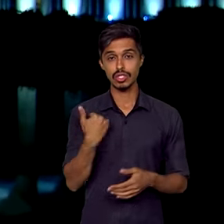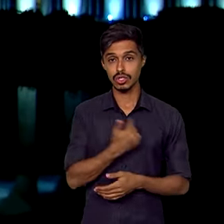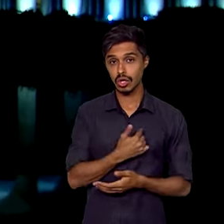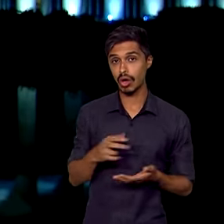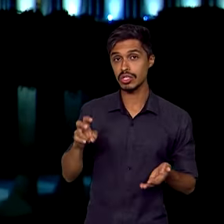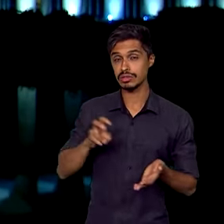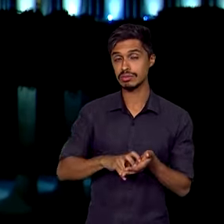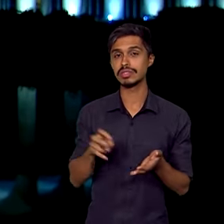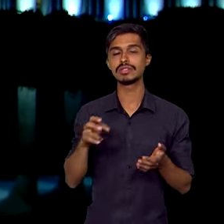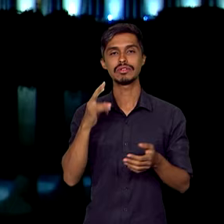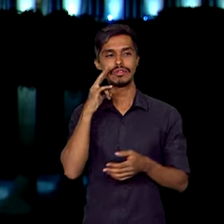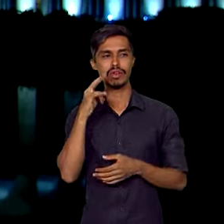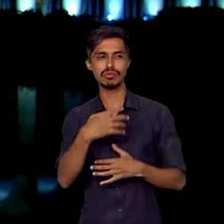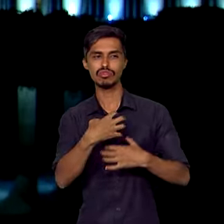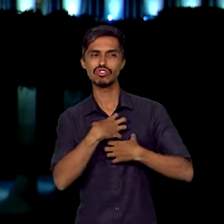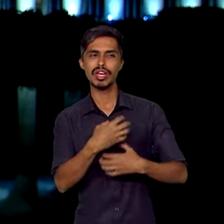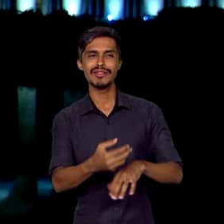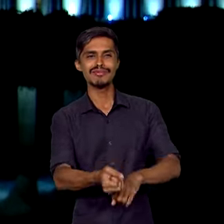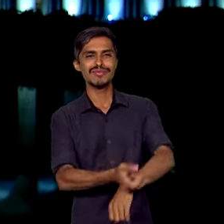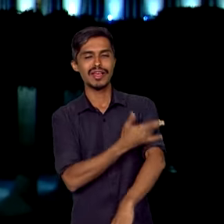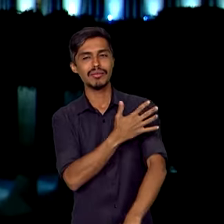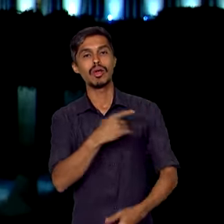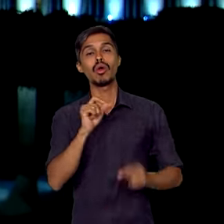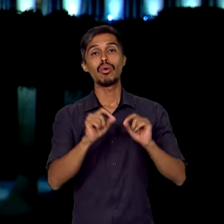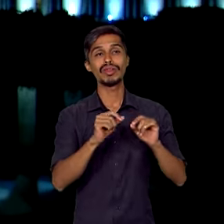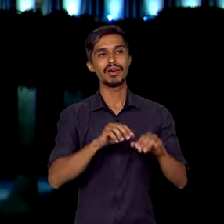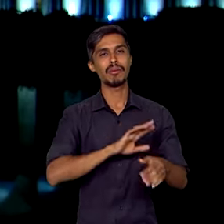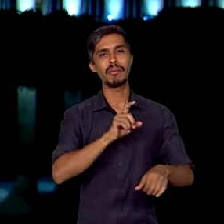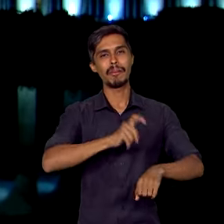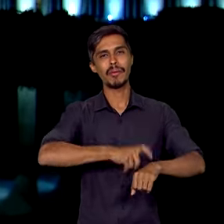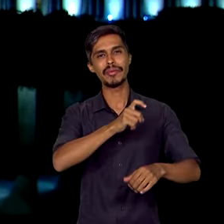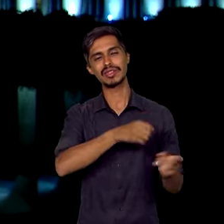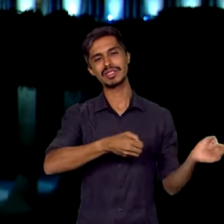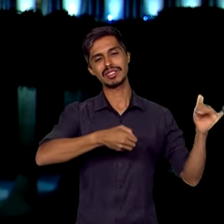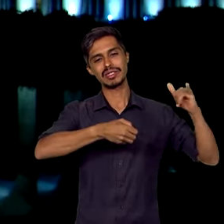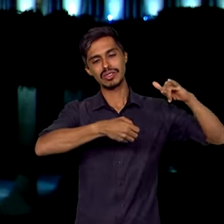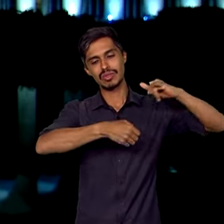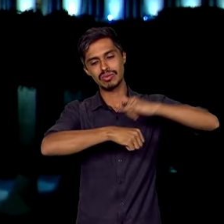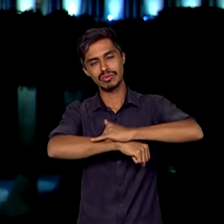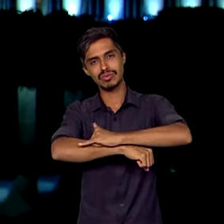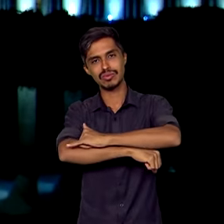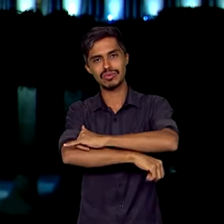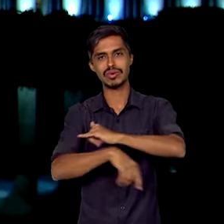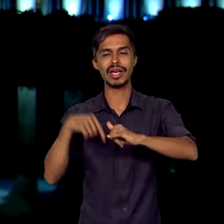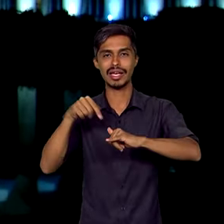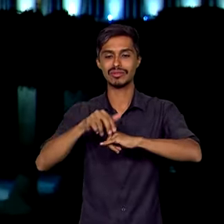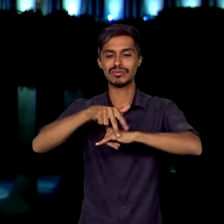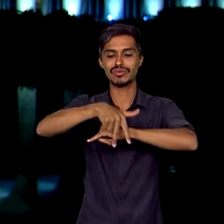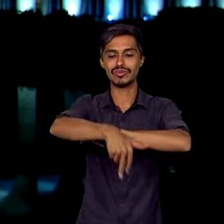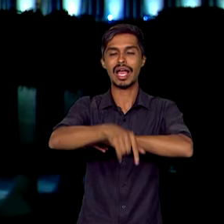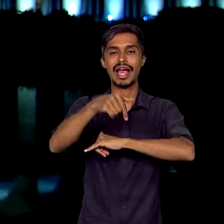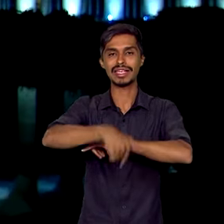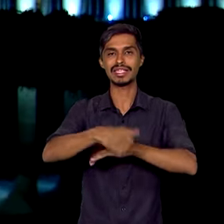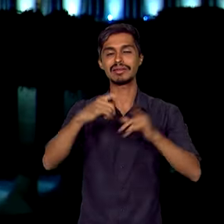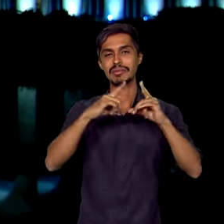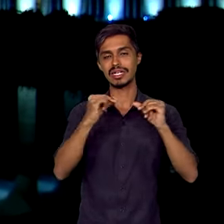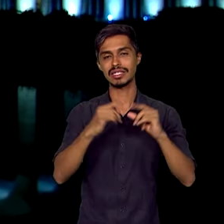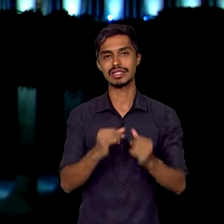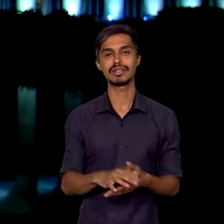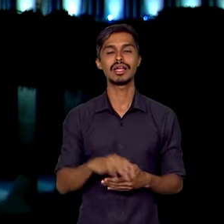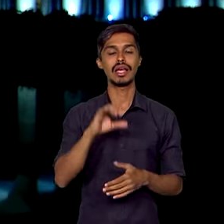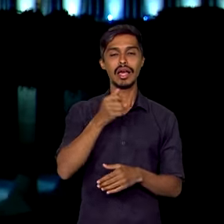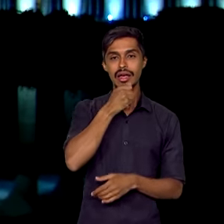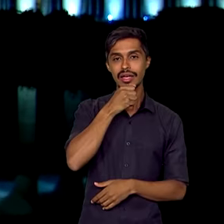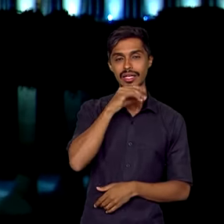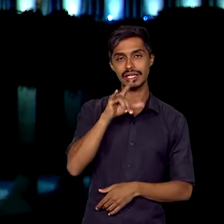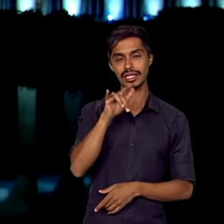outro momento emocionante, que foi o embarque desses repatriados aqui em Brasília. A repórter Cleide